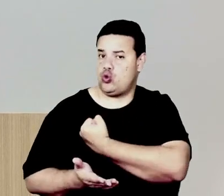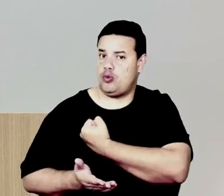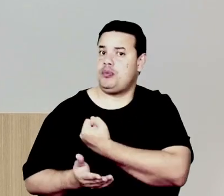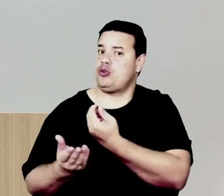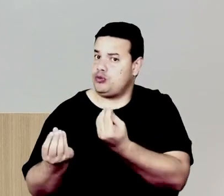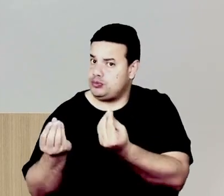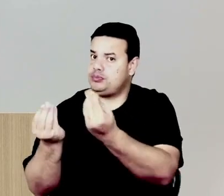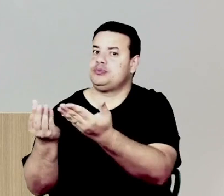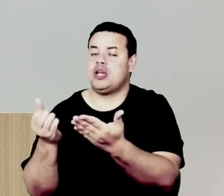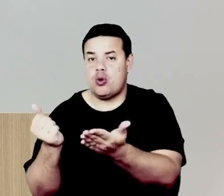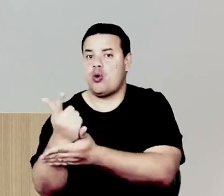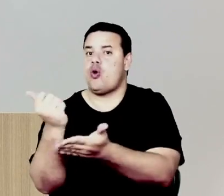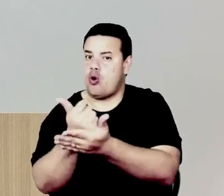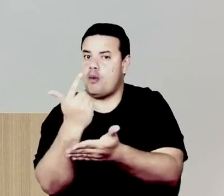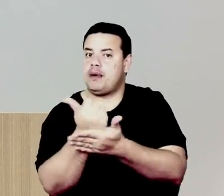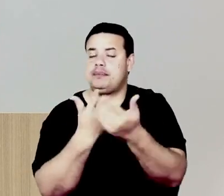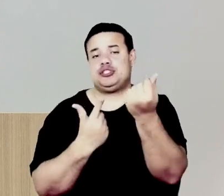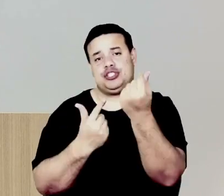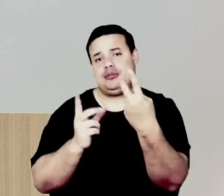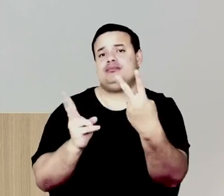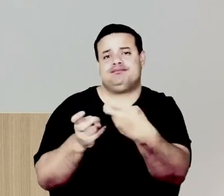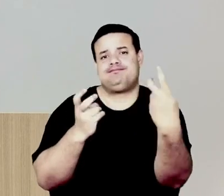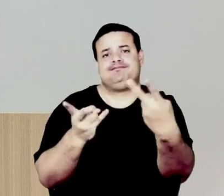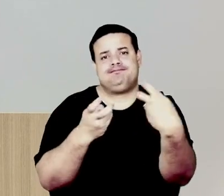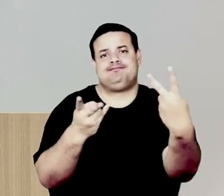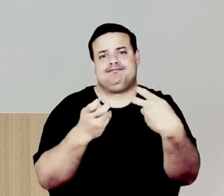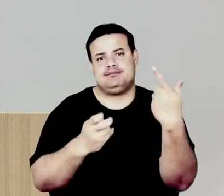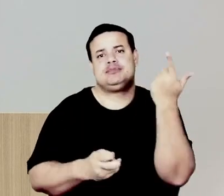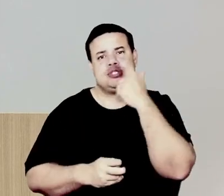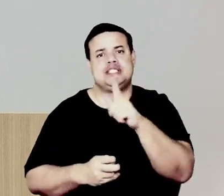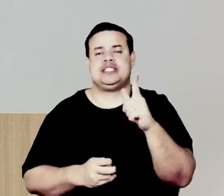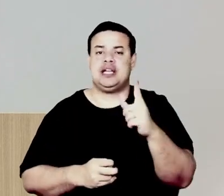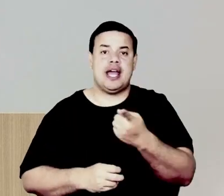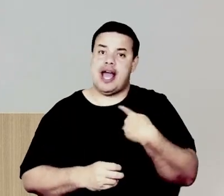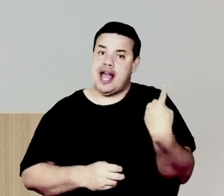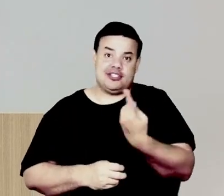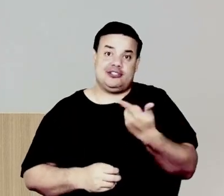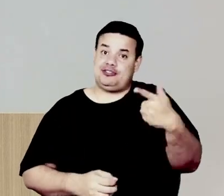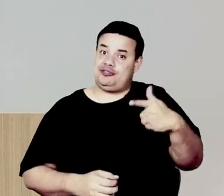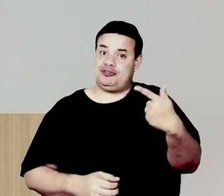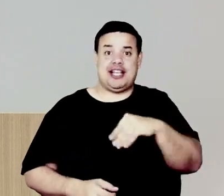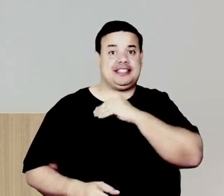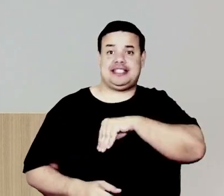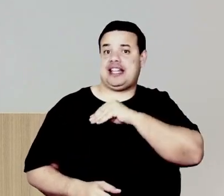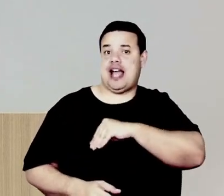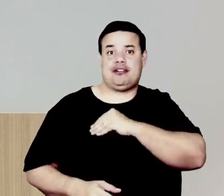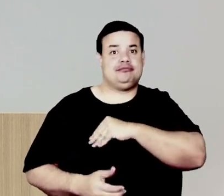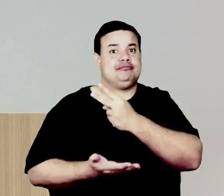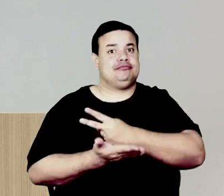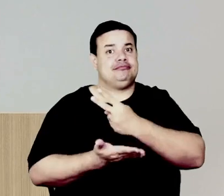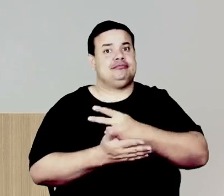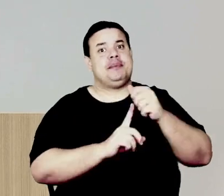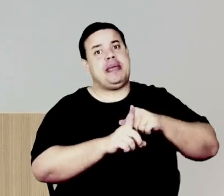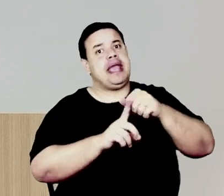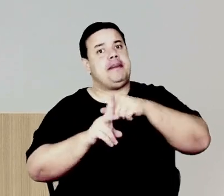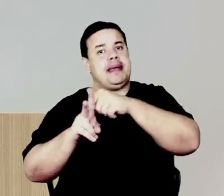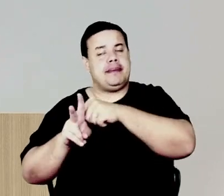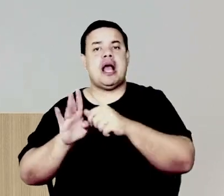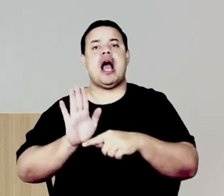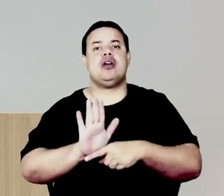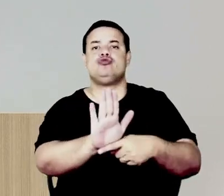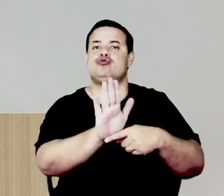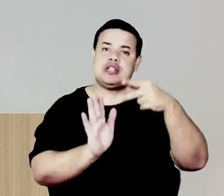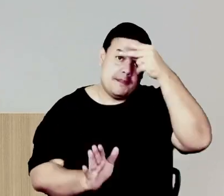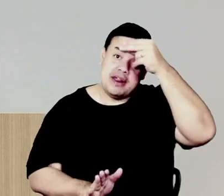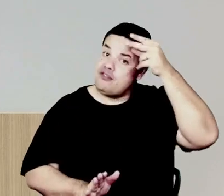vivemos de doação. Eu sempre explico que nós não temos renda fixa, nós não ganhamos dinheiro do município ou de qualquer